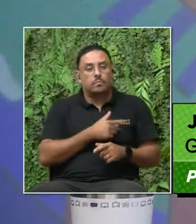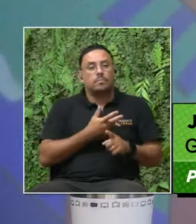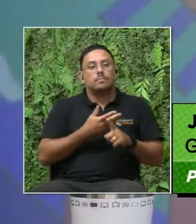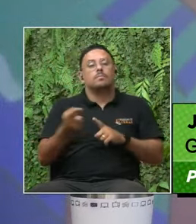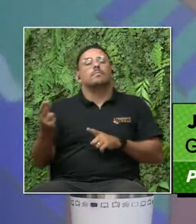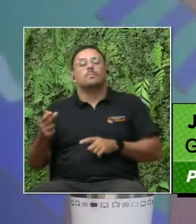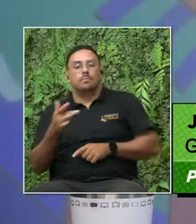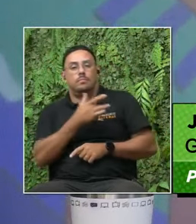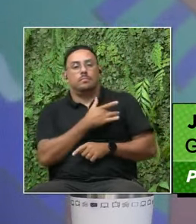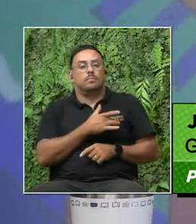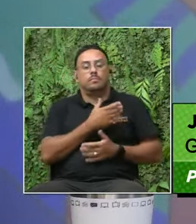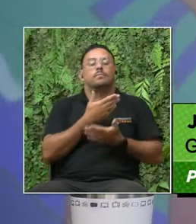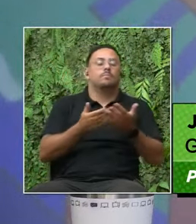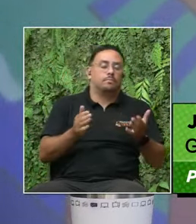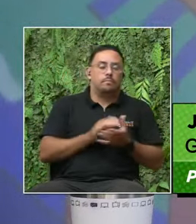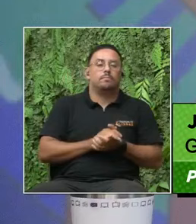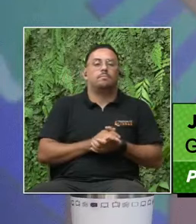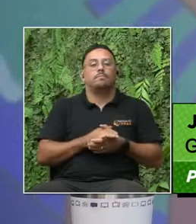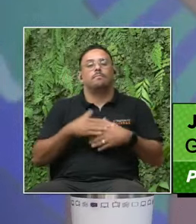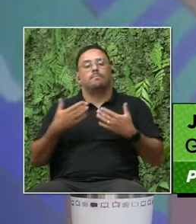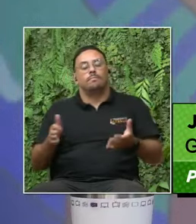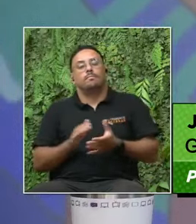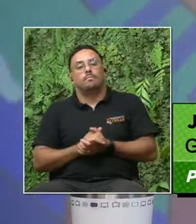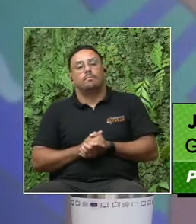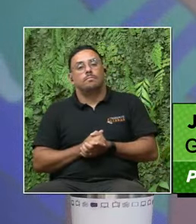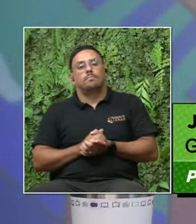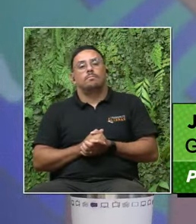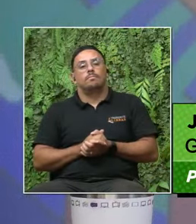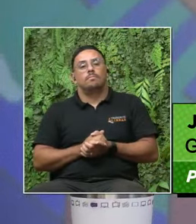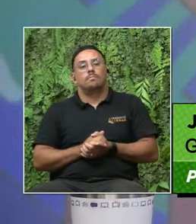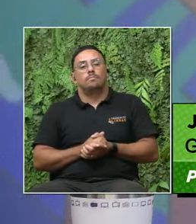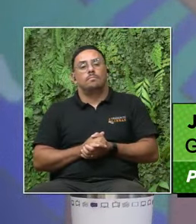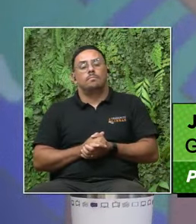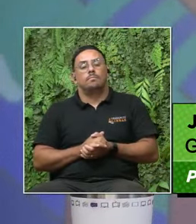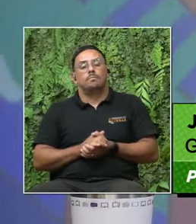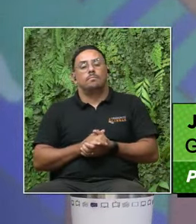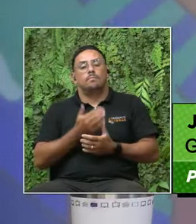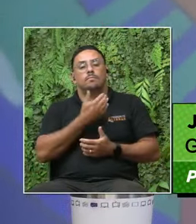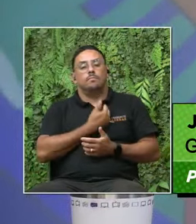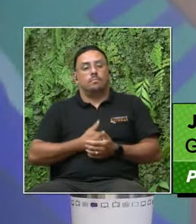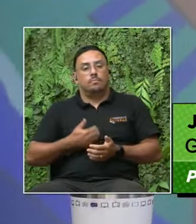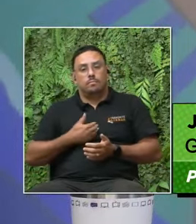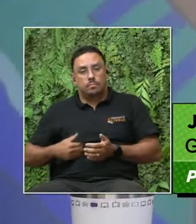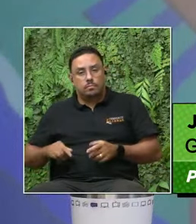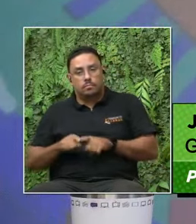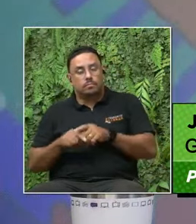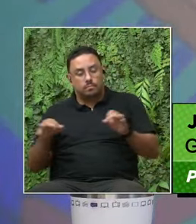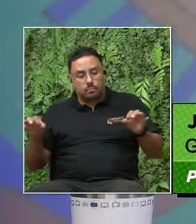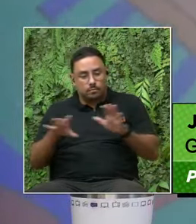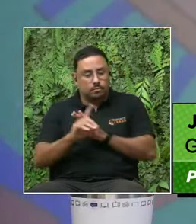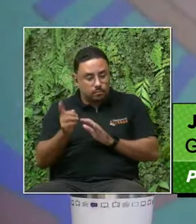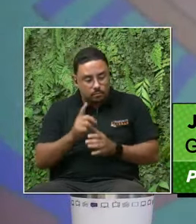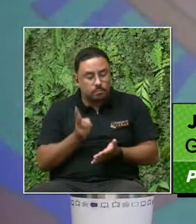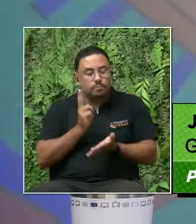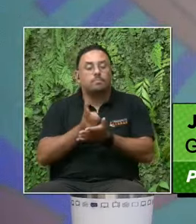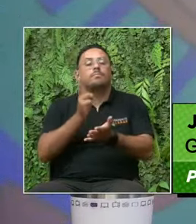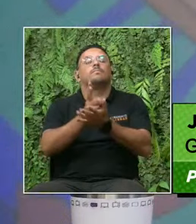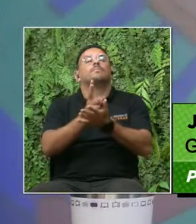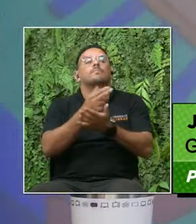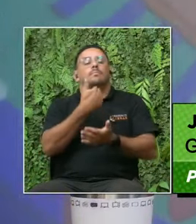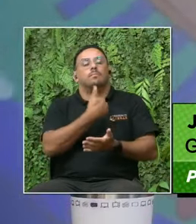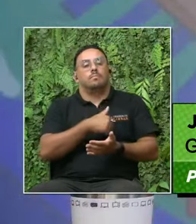Cruzeiro perdesse enfim e e o clássico ainda bem não acaba vai durar para sempre o